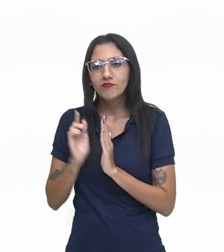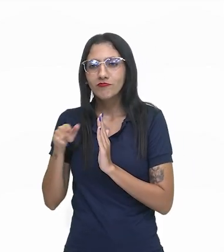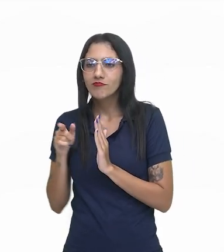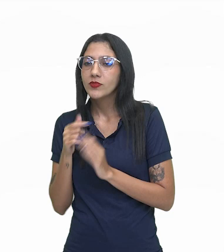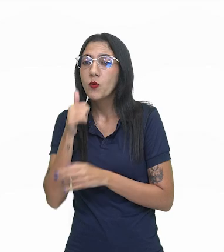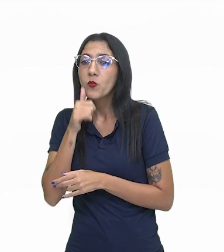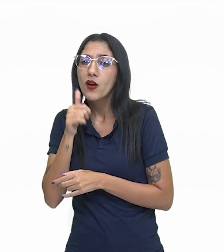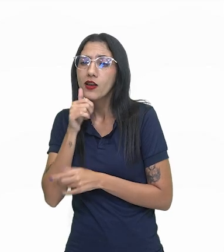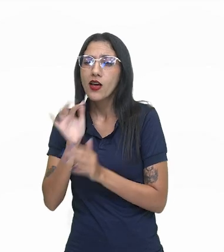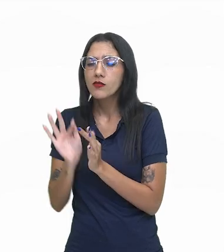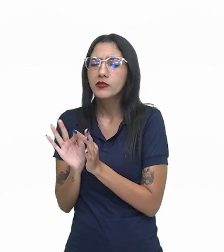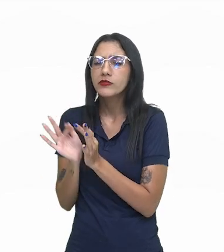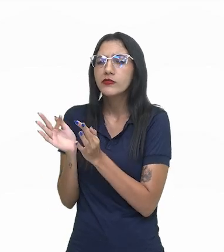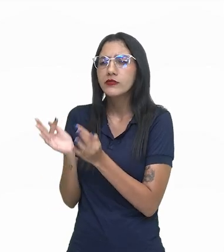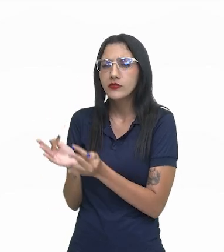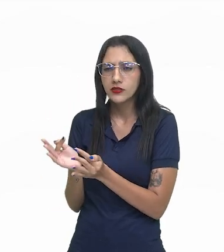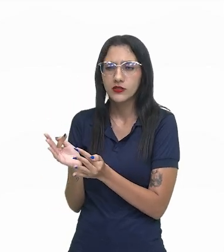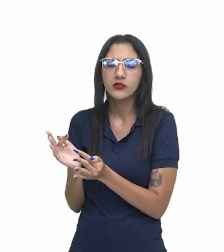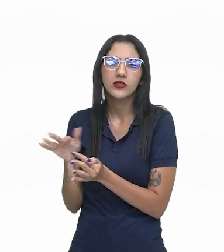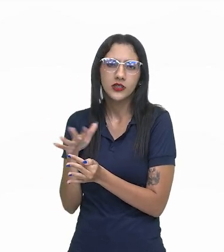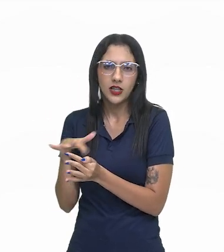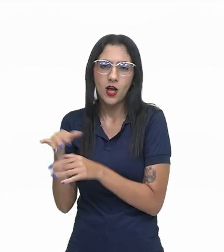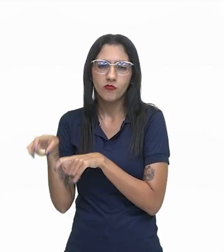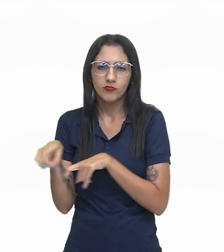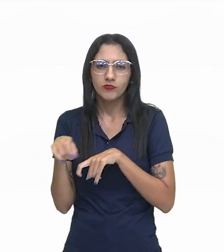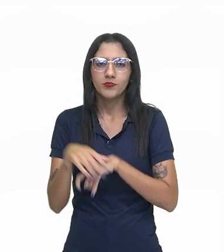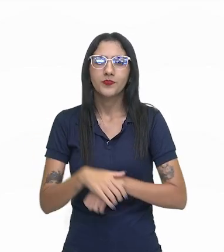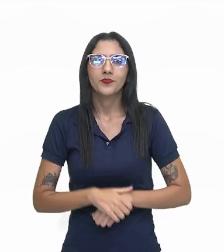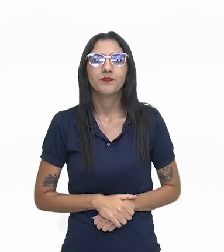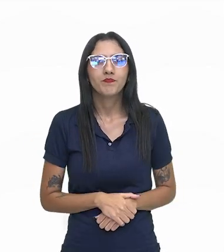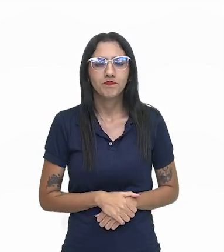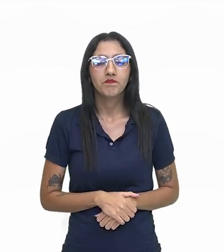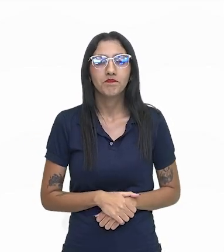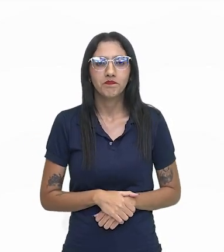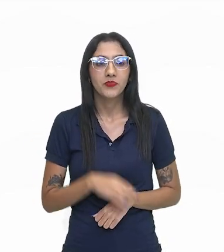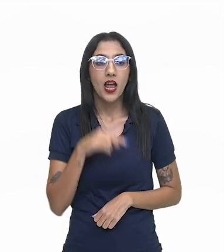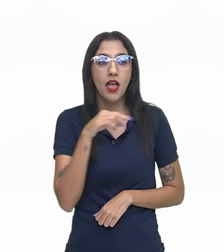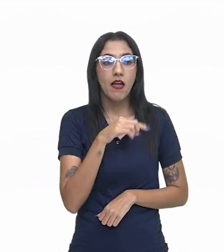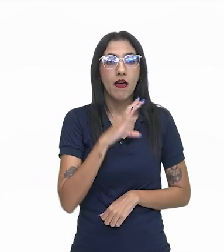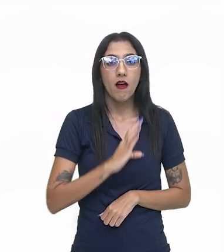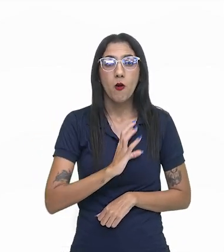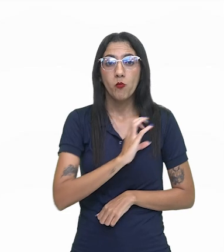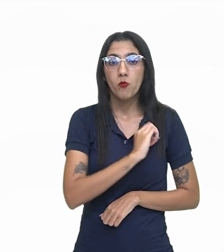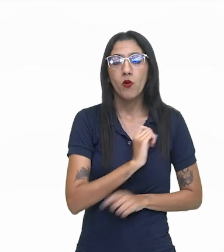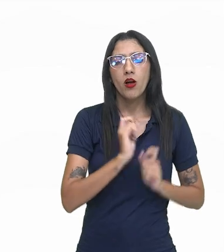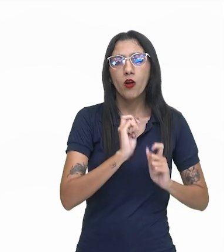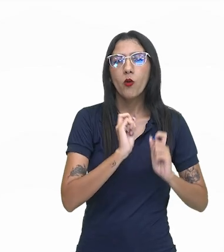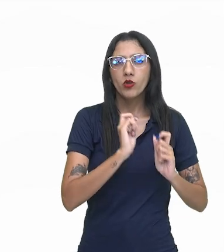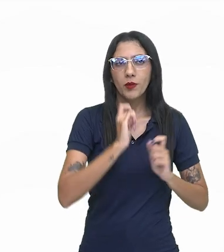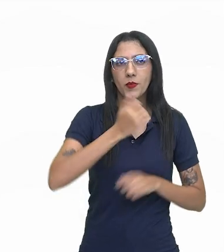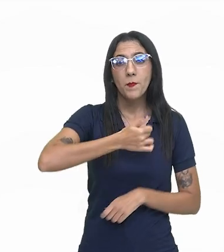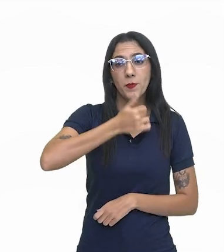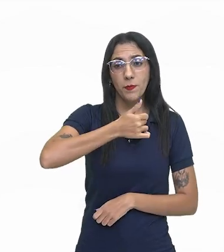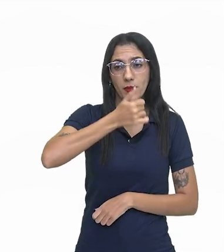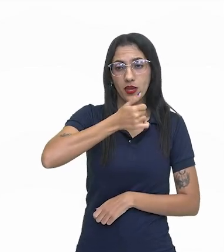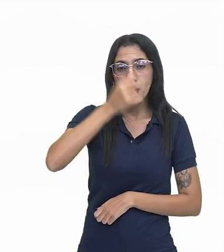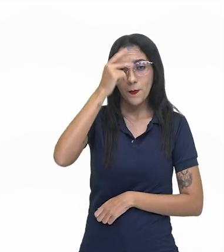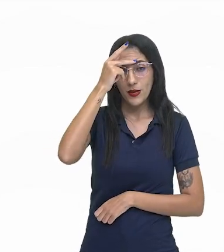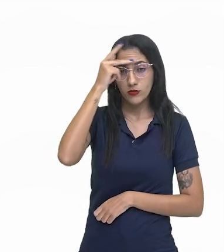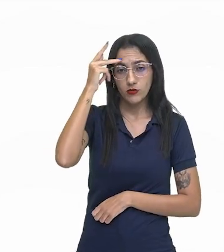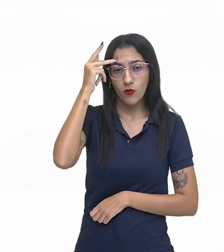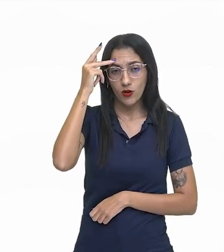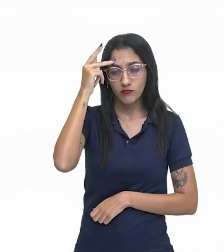para as mulheres camponesas. A cantiga de amor era escrita em primeira